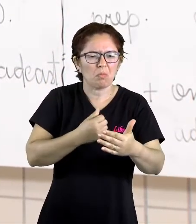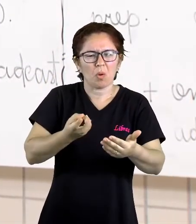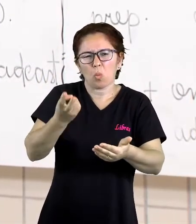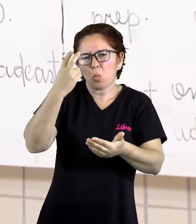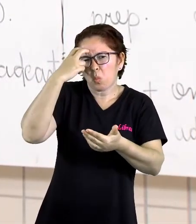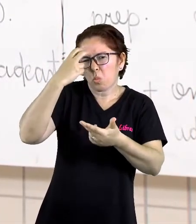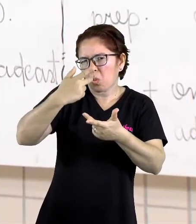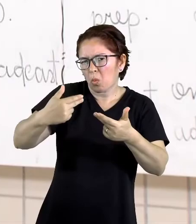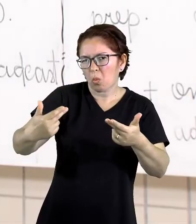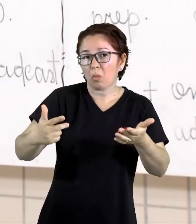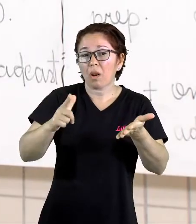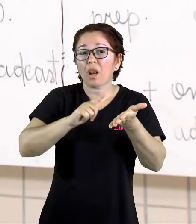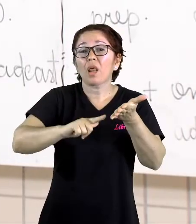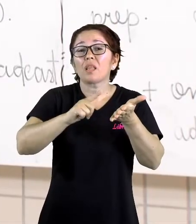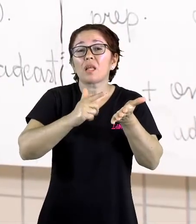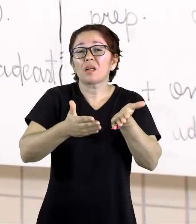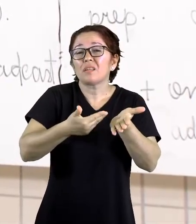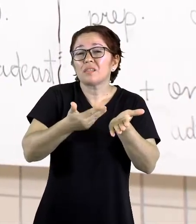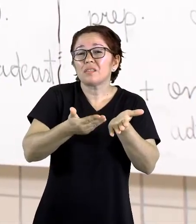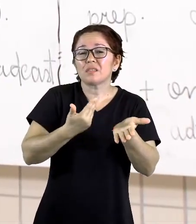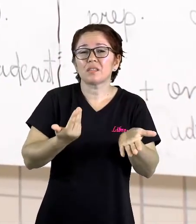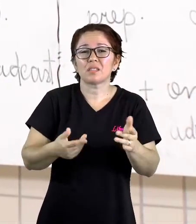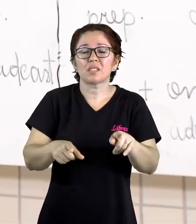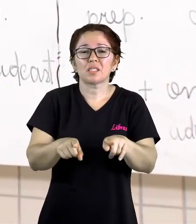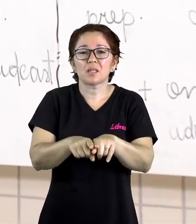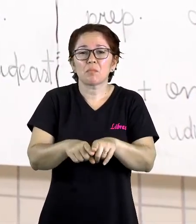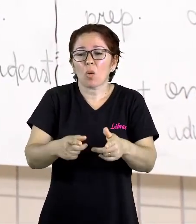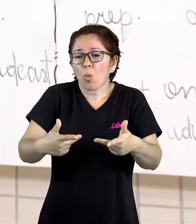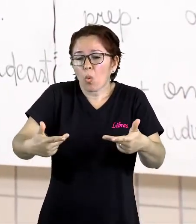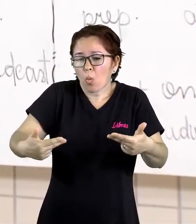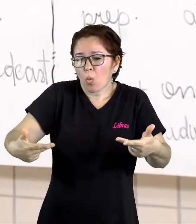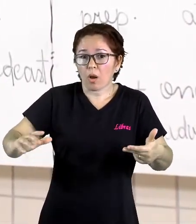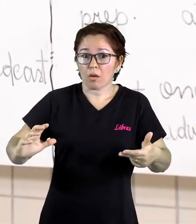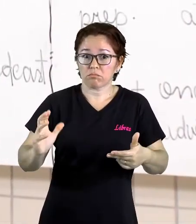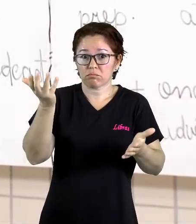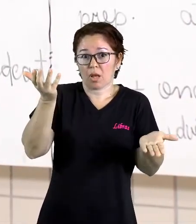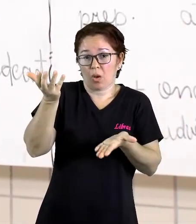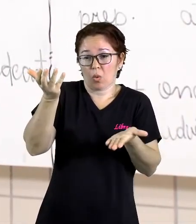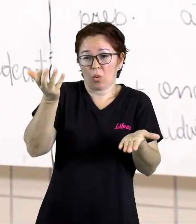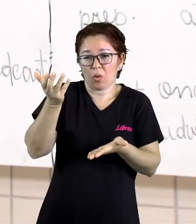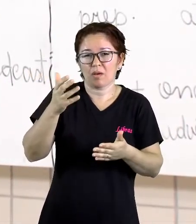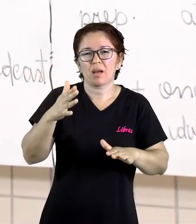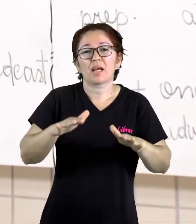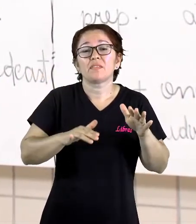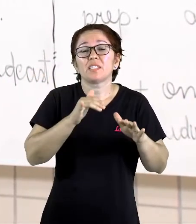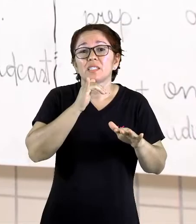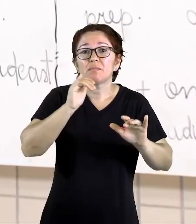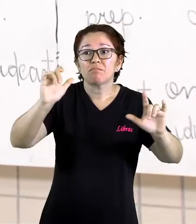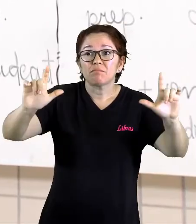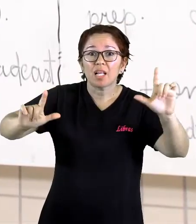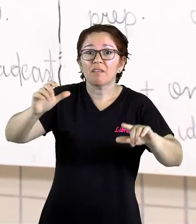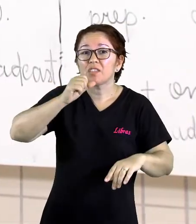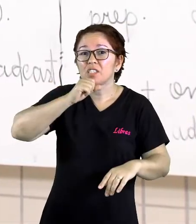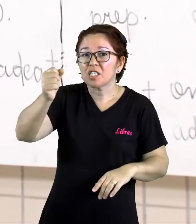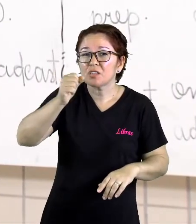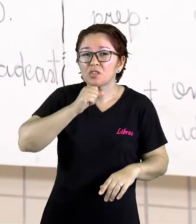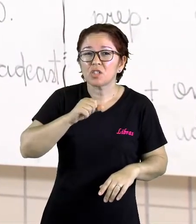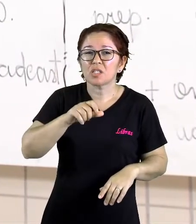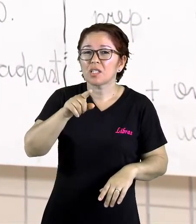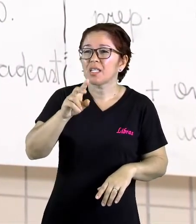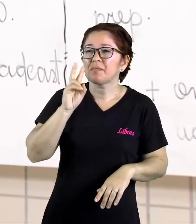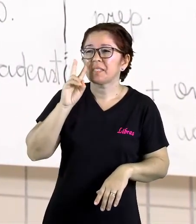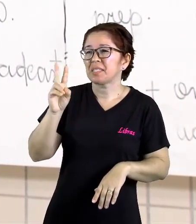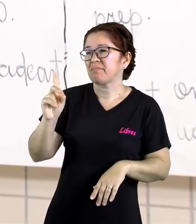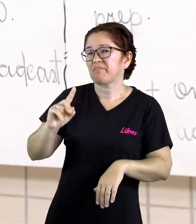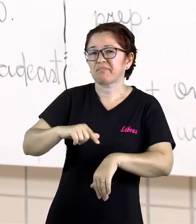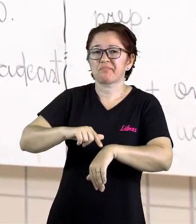cultura, literatura, atualidades. Não teve tempo de assistir ao jornal? Escuta um podcast que você